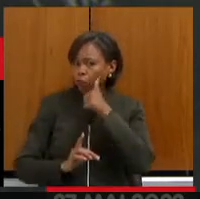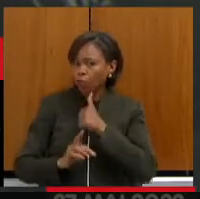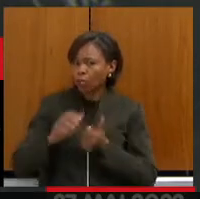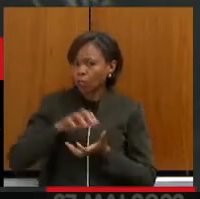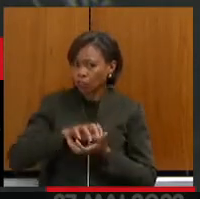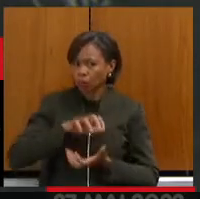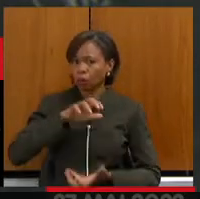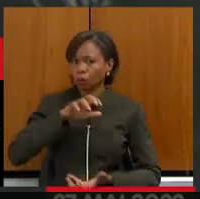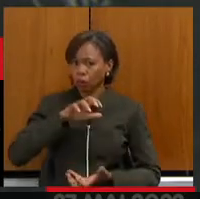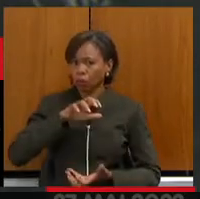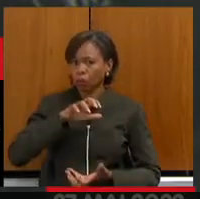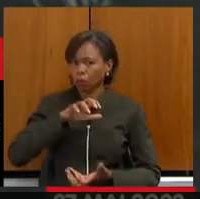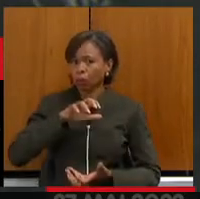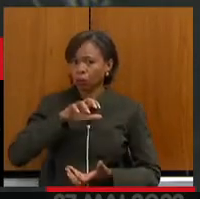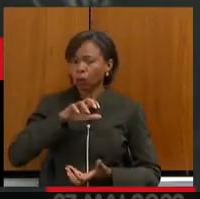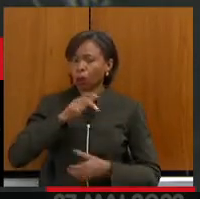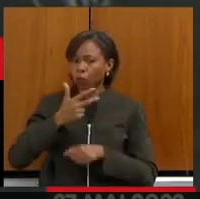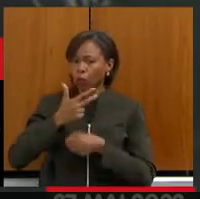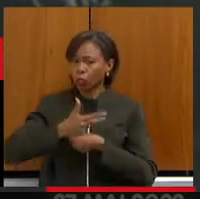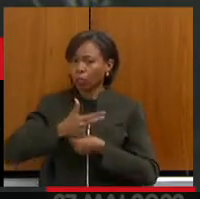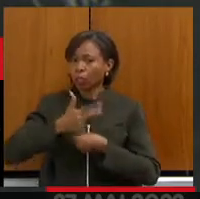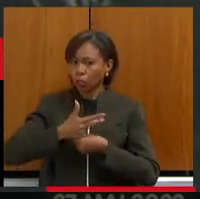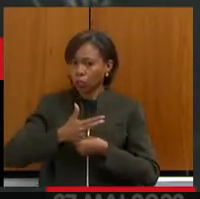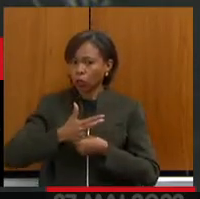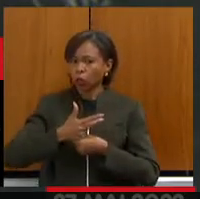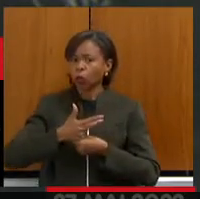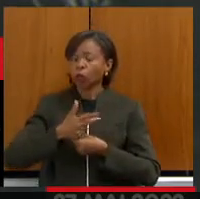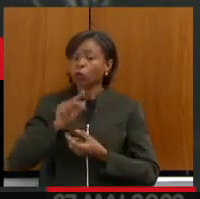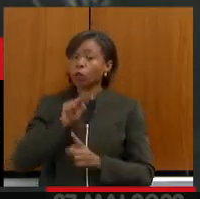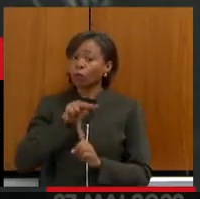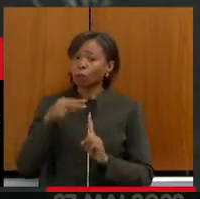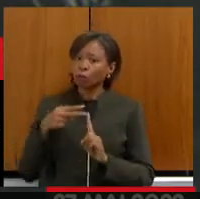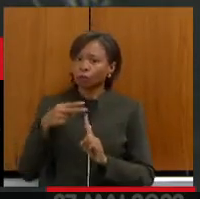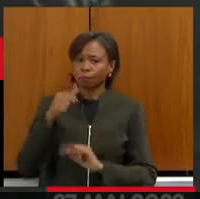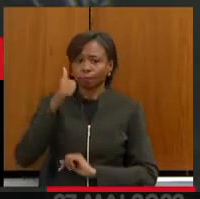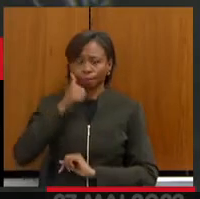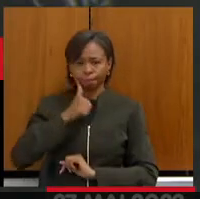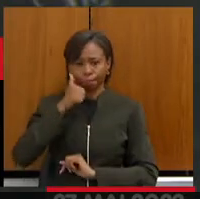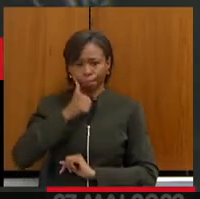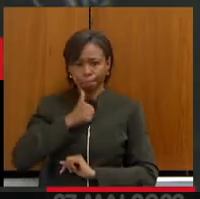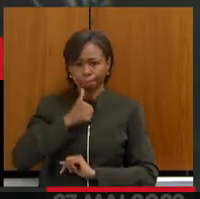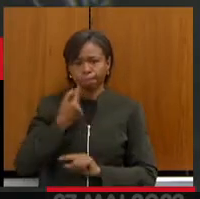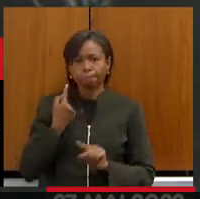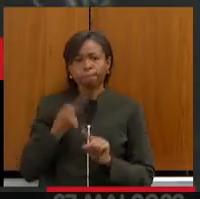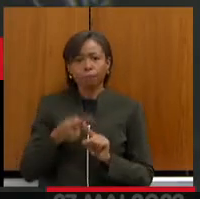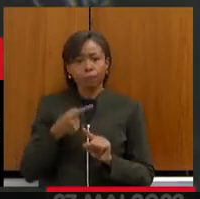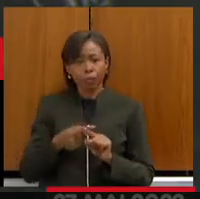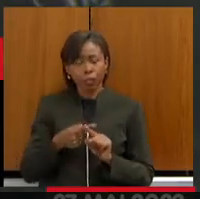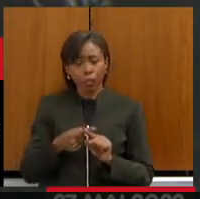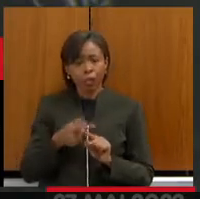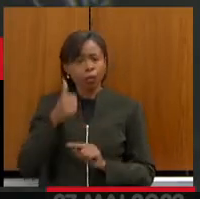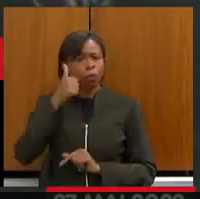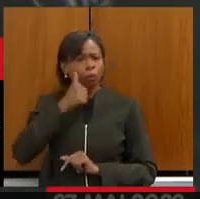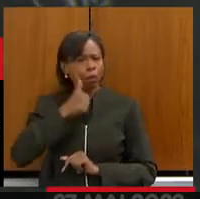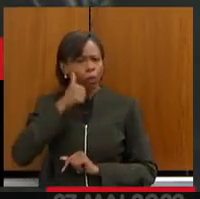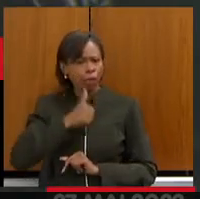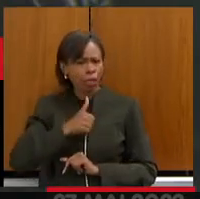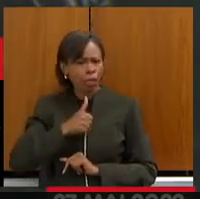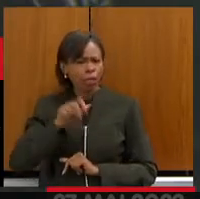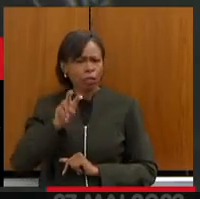da questão do etarismo na Perspectiva feminina o que muito que as mulheres representam